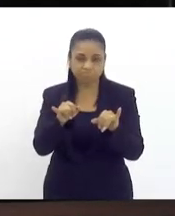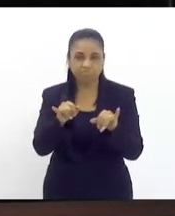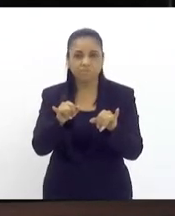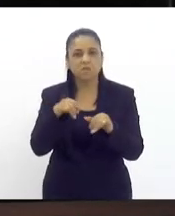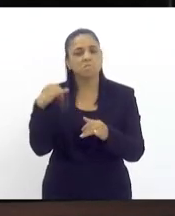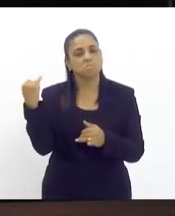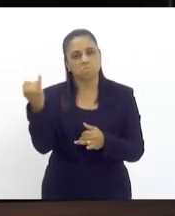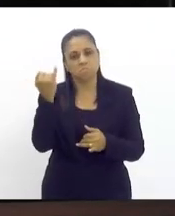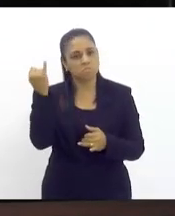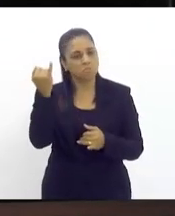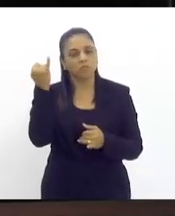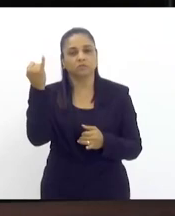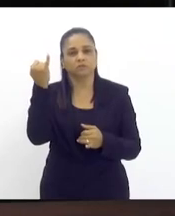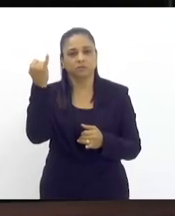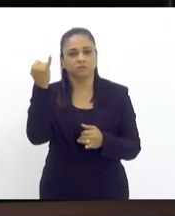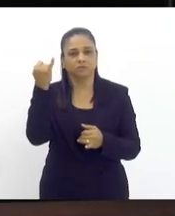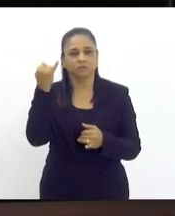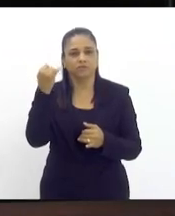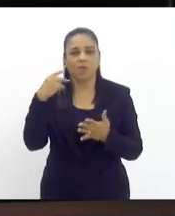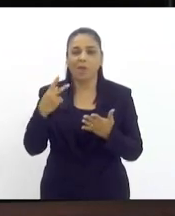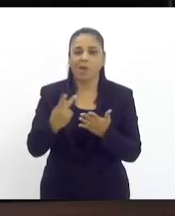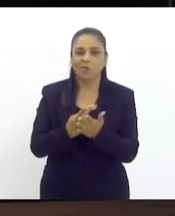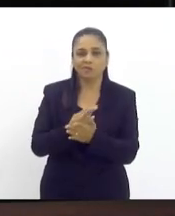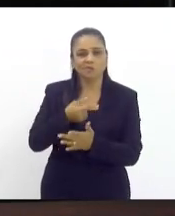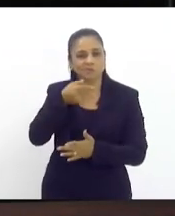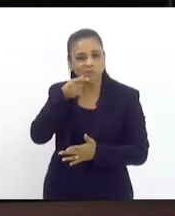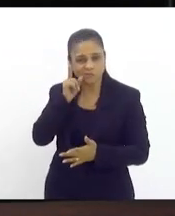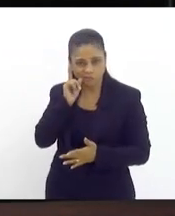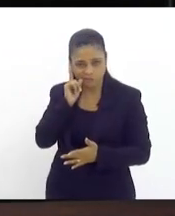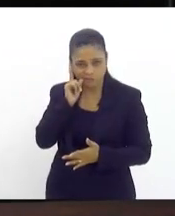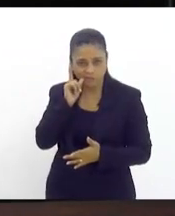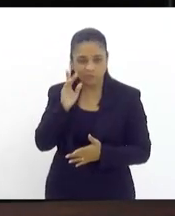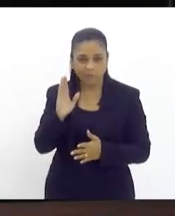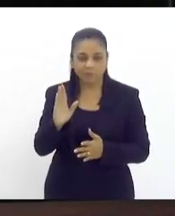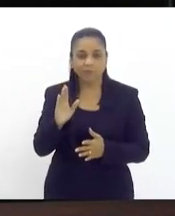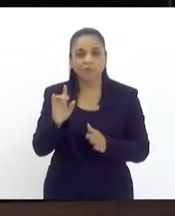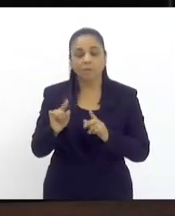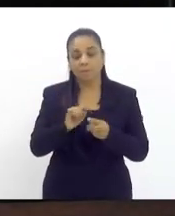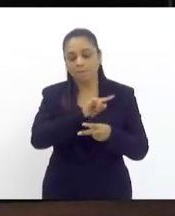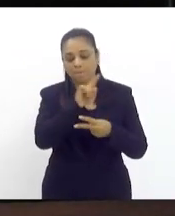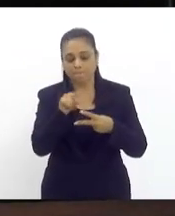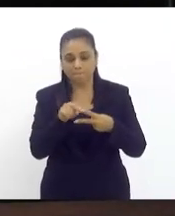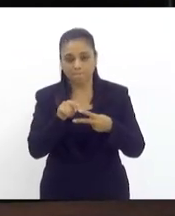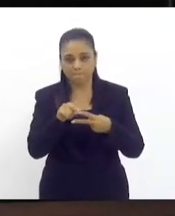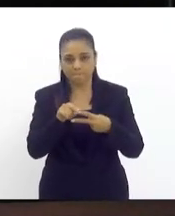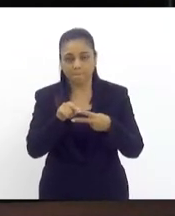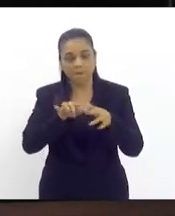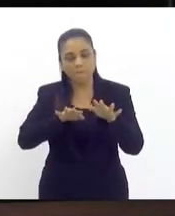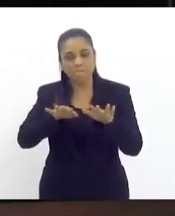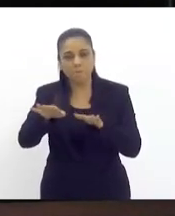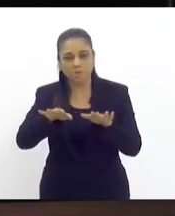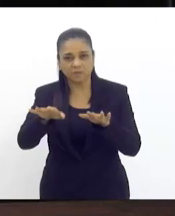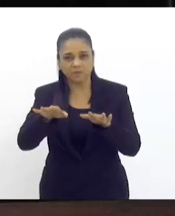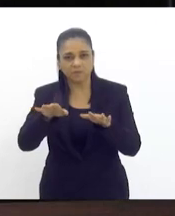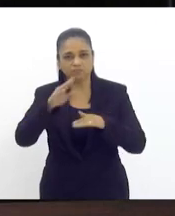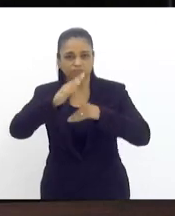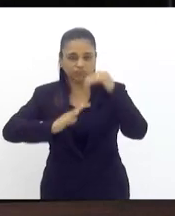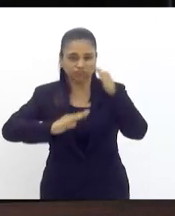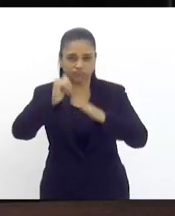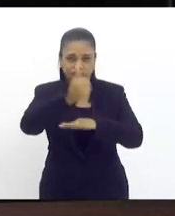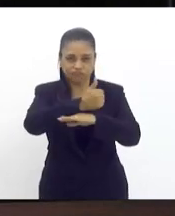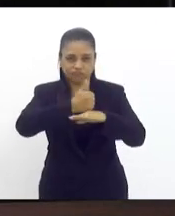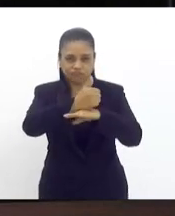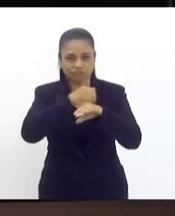são muito importantes relevantes que aconteceram no dia de ontem primeira eu da mobilização dos profissionais de educação